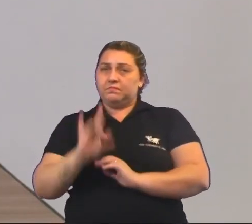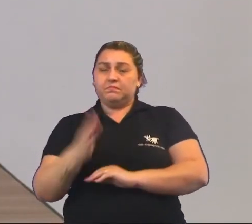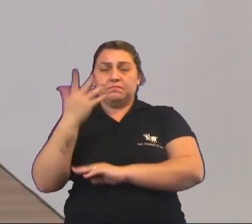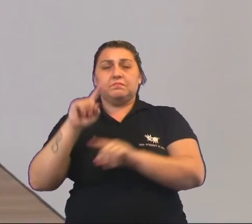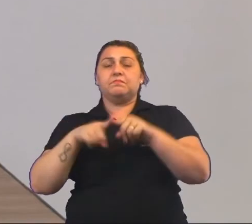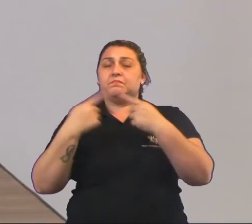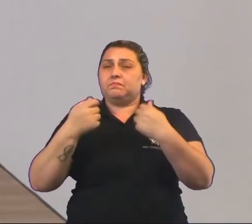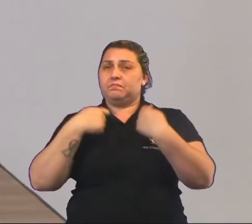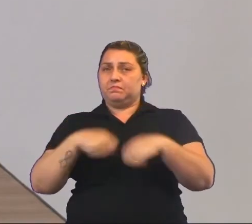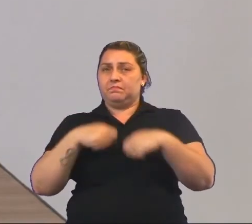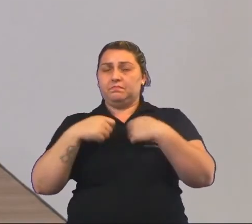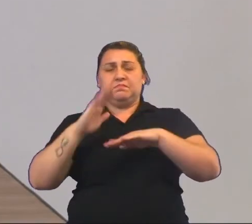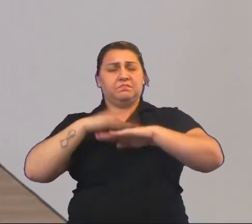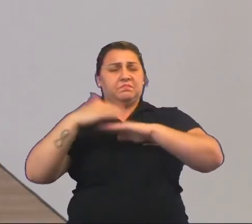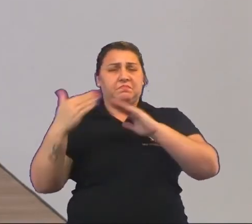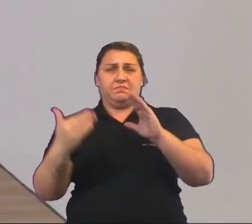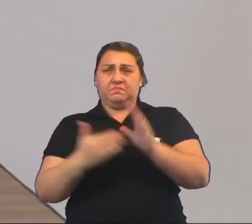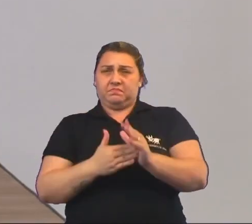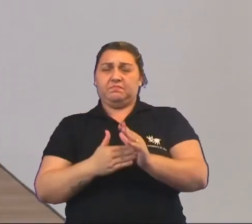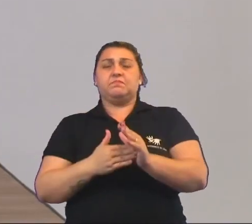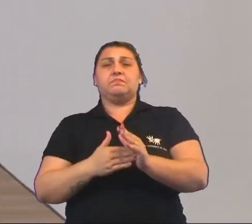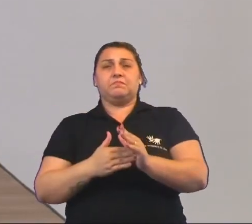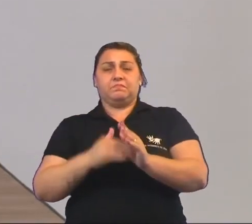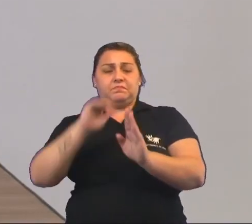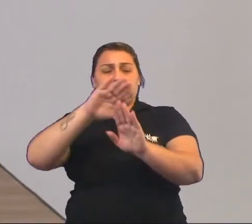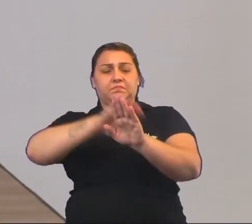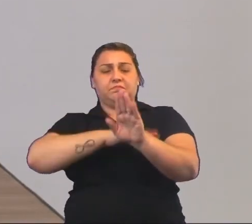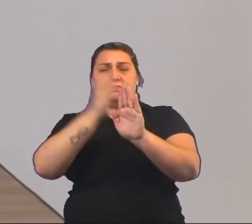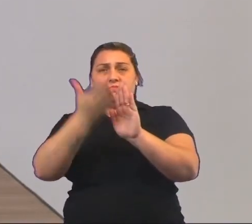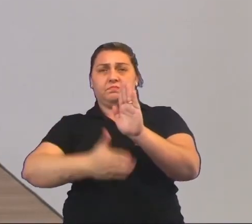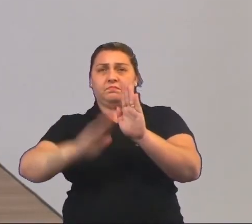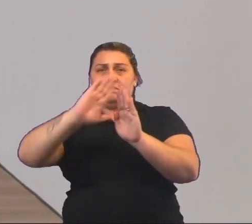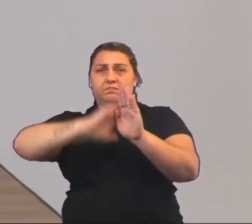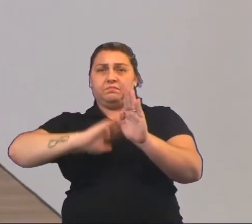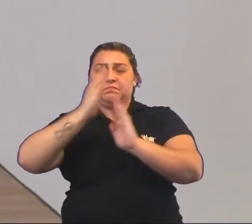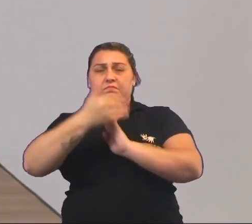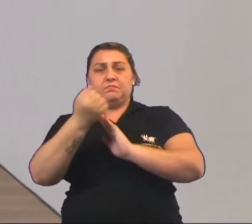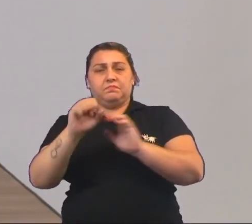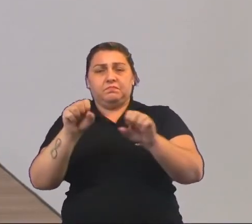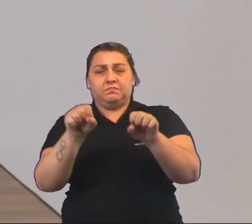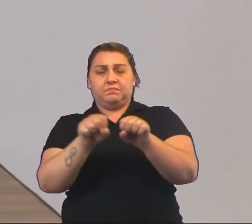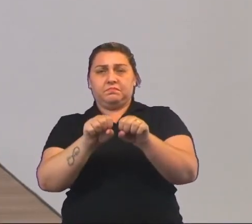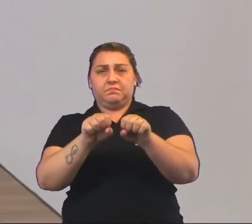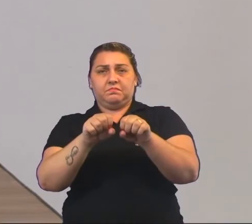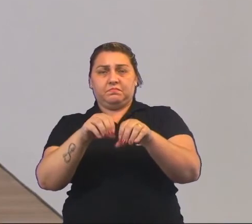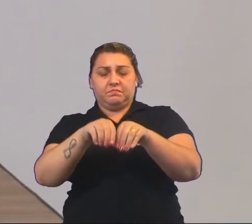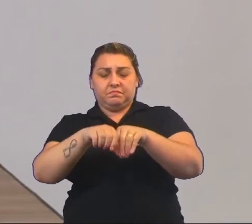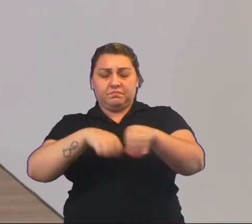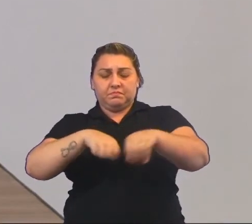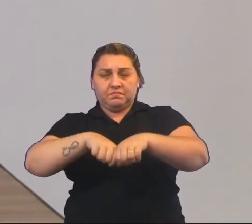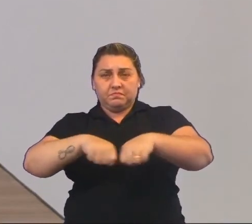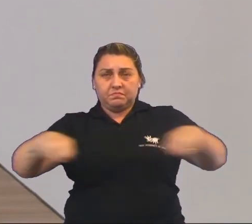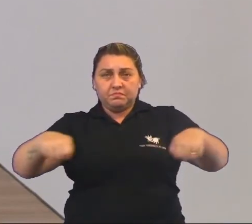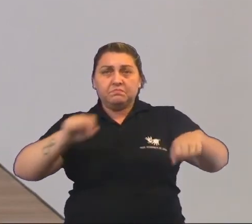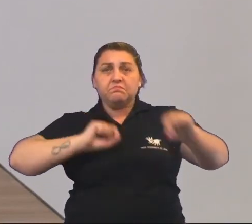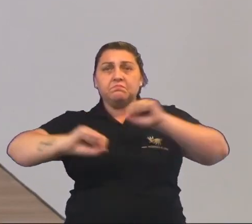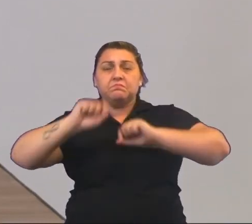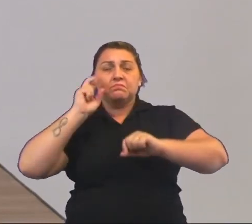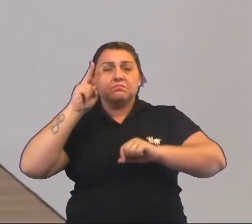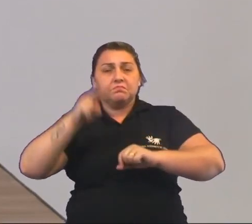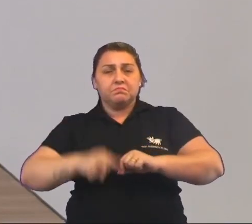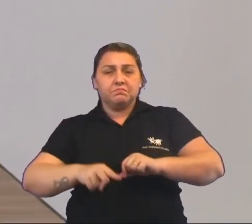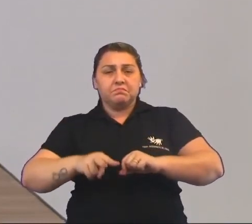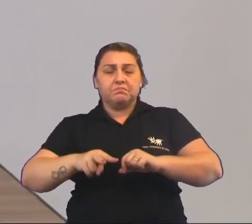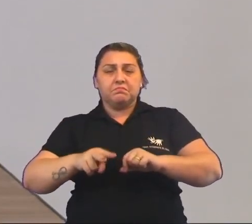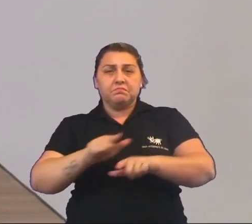mas eles precisam ser todos preenchidos. Se nós formos abrir esta embalagem, o que nós vamos ver? Esta embalagem, ela